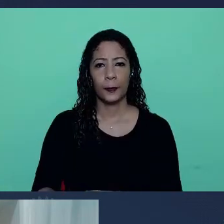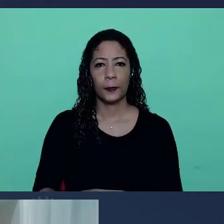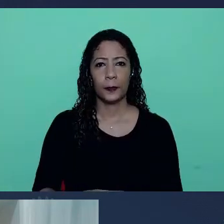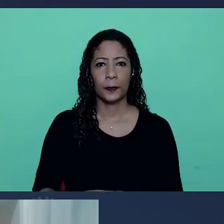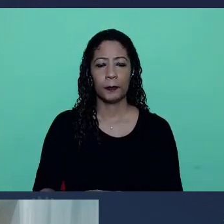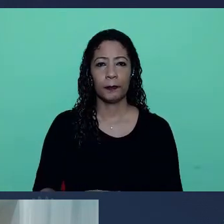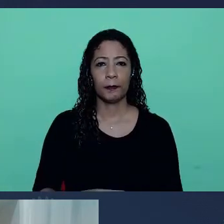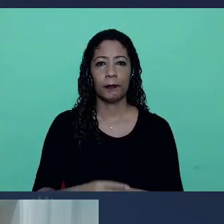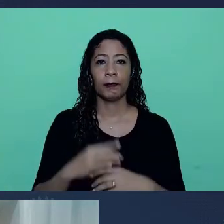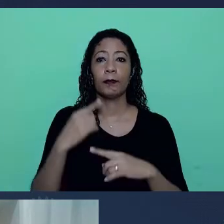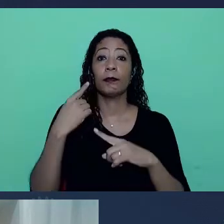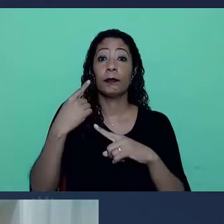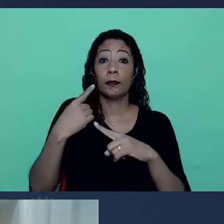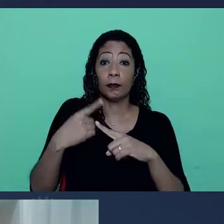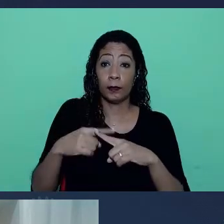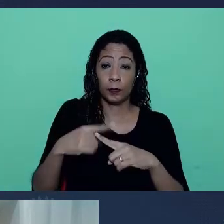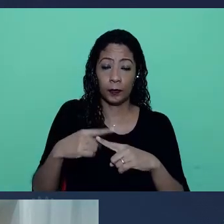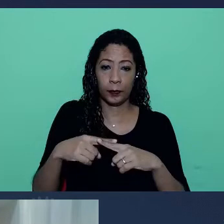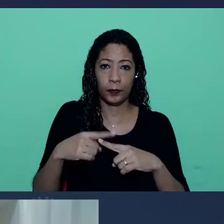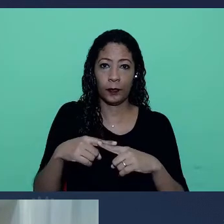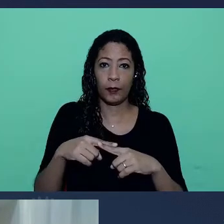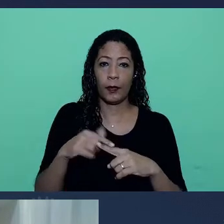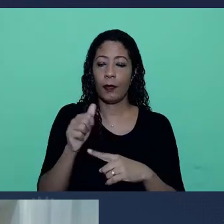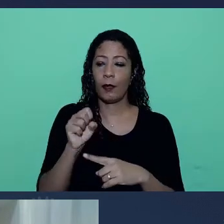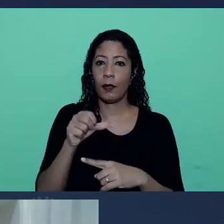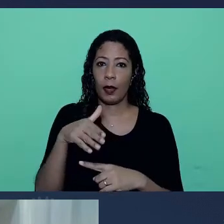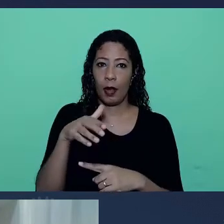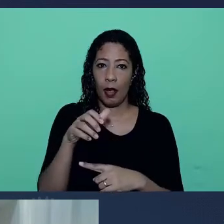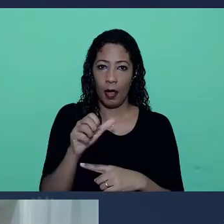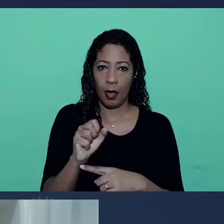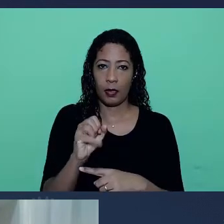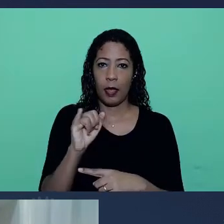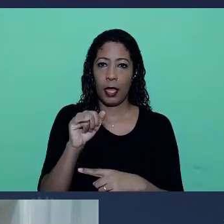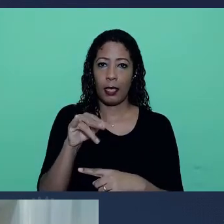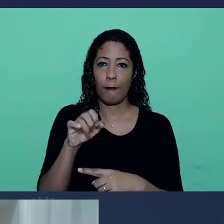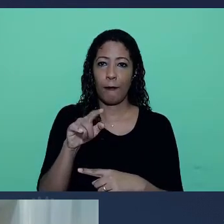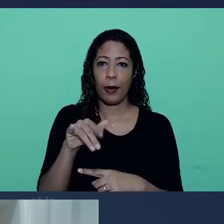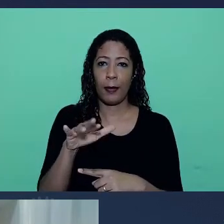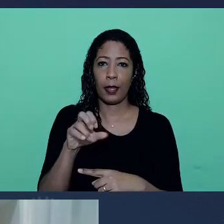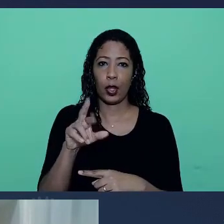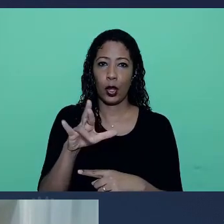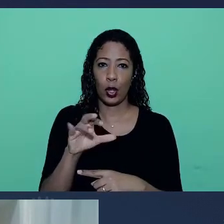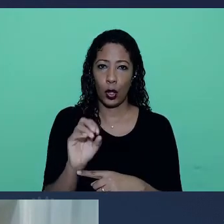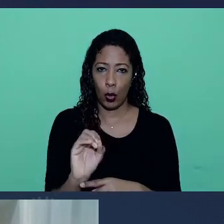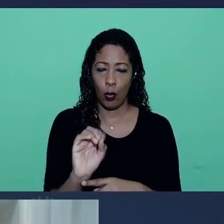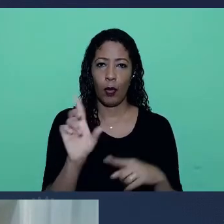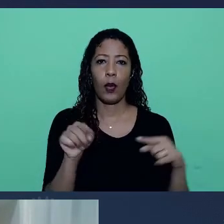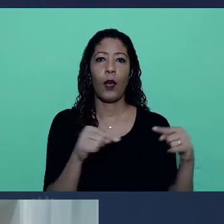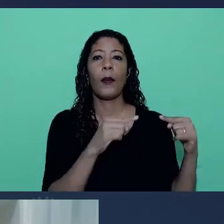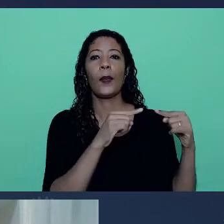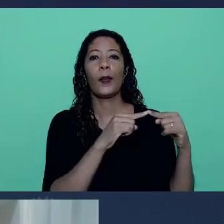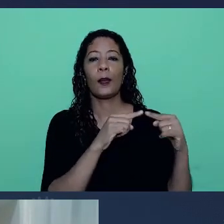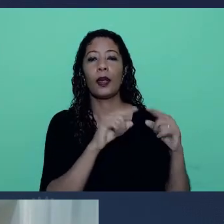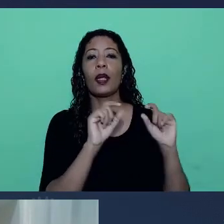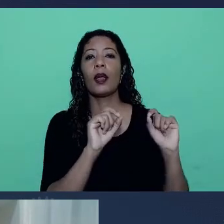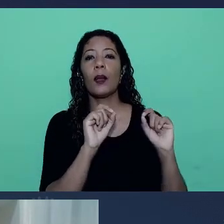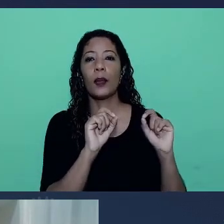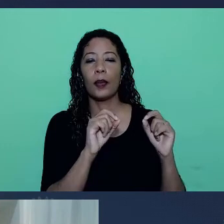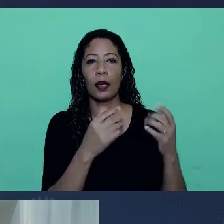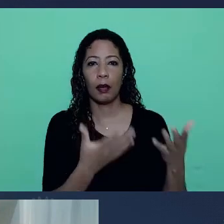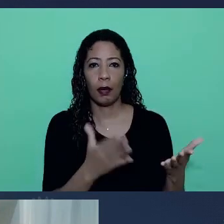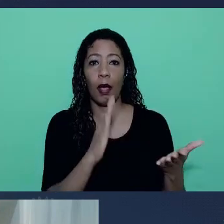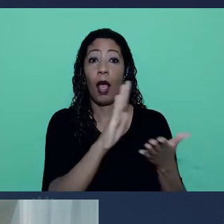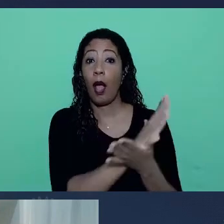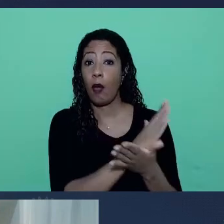os mecanismos inflamatórios da asma, eles estão relacionados a alguns indivíduos com asma,